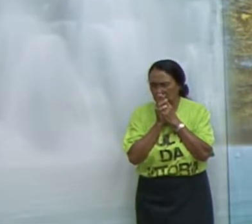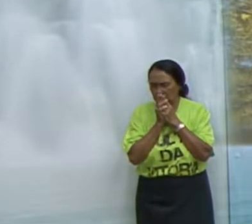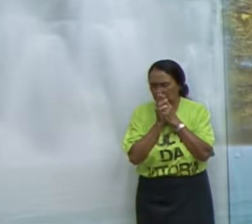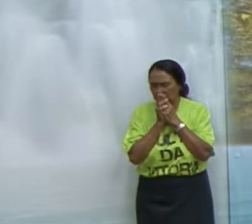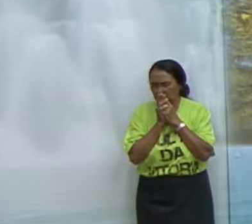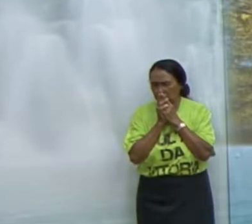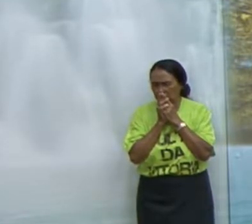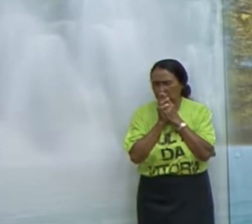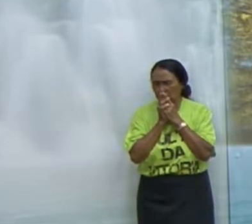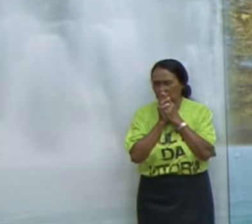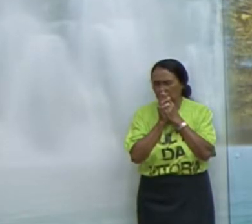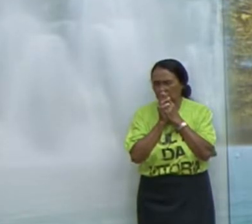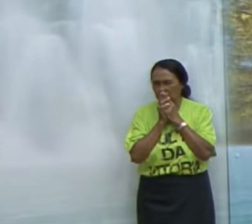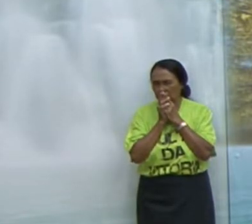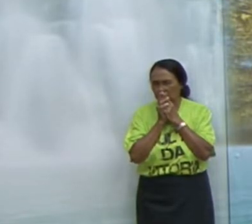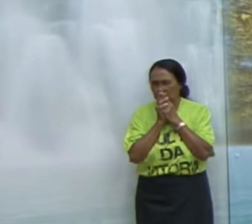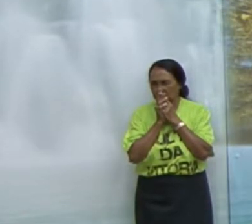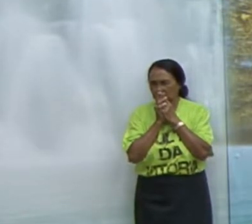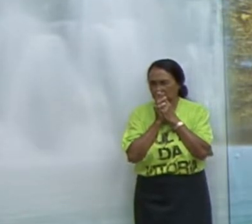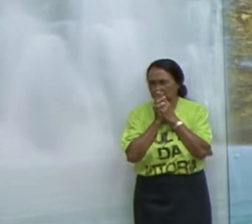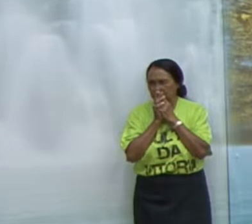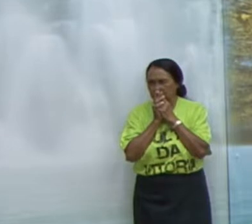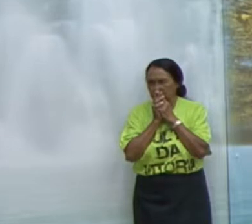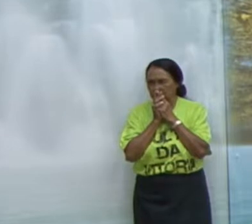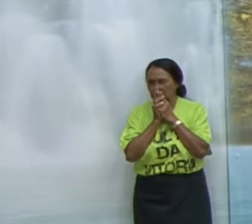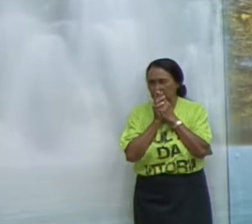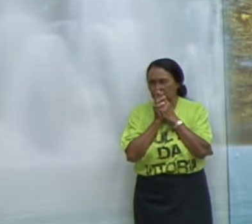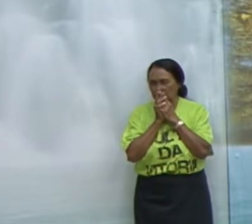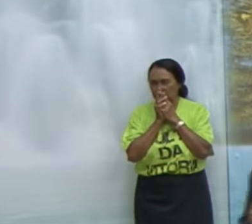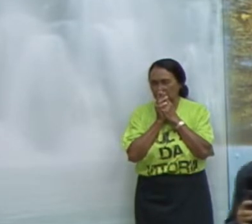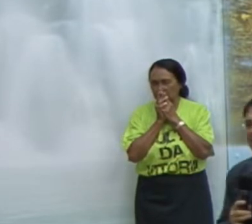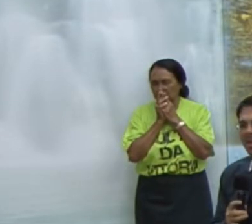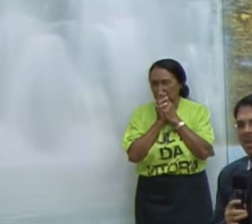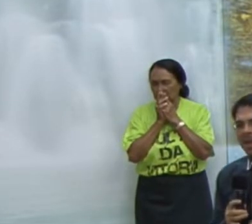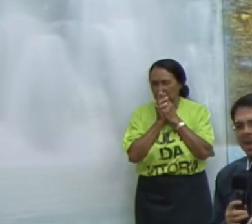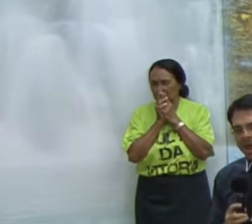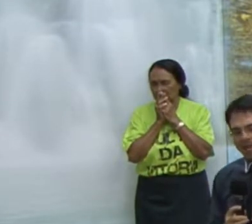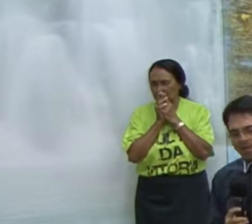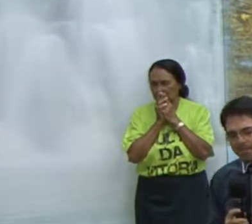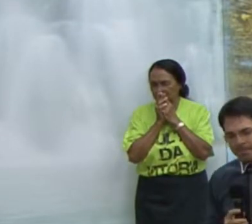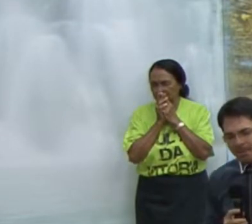coisas? O que está nos faltando é mais,